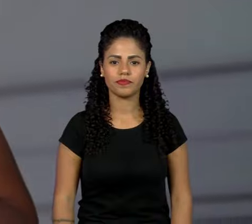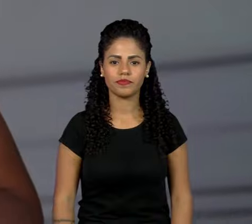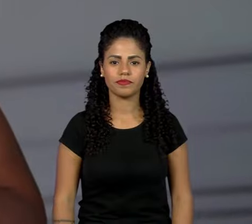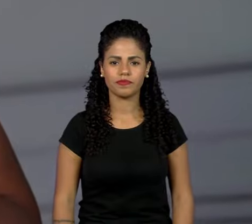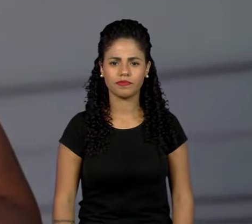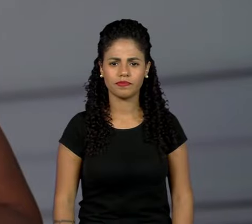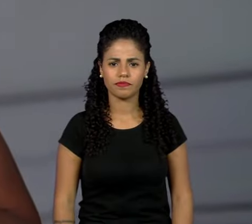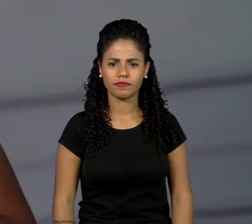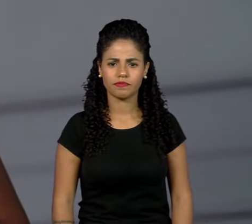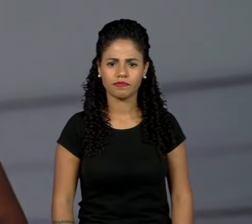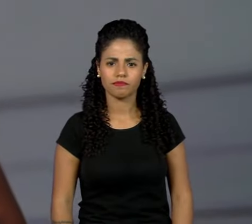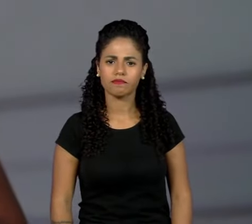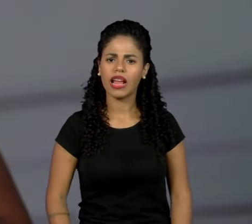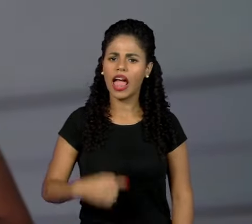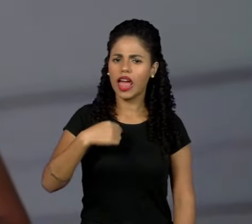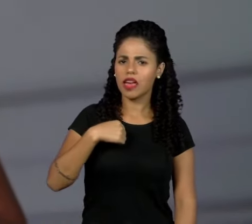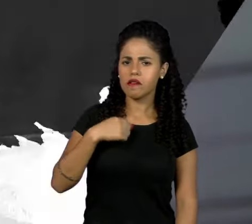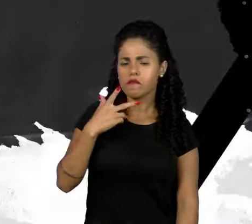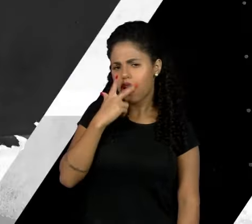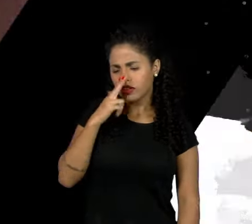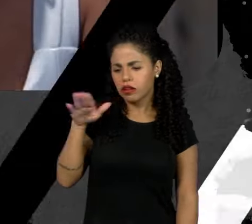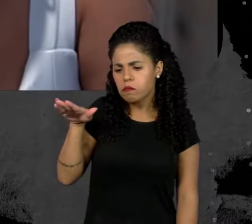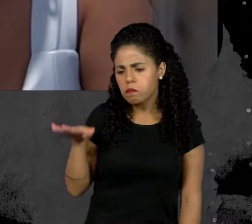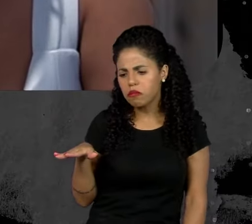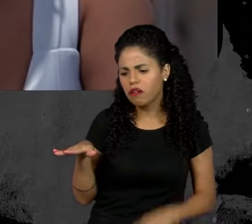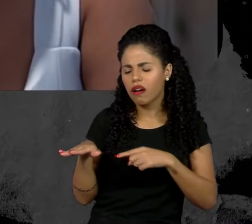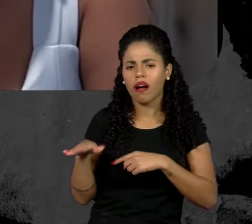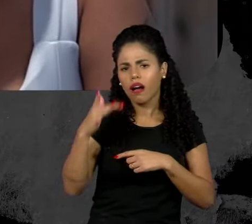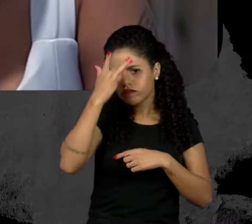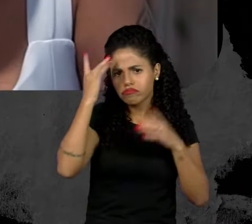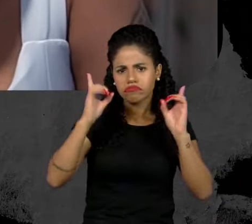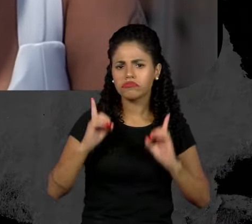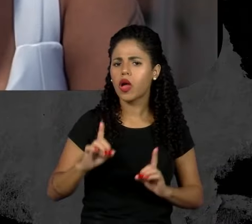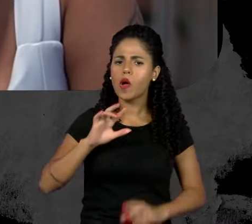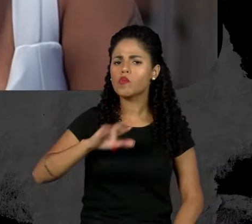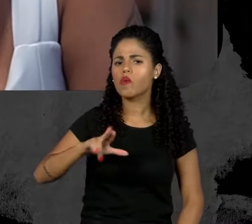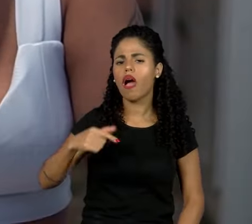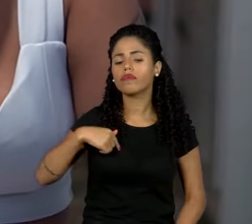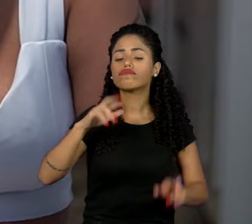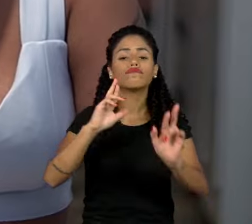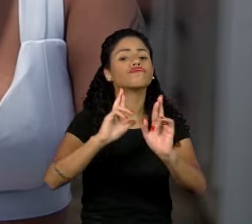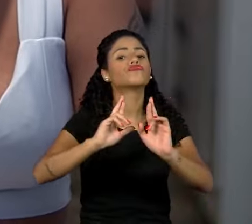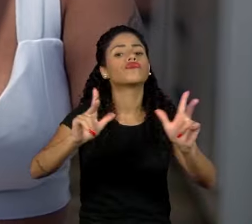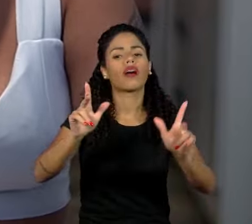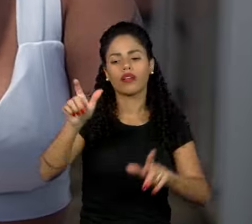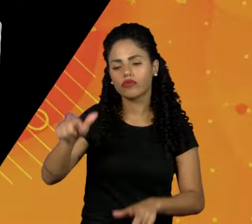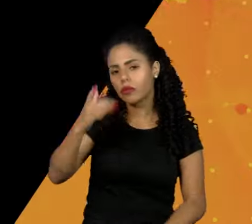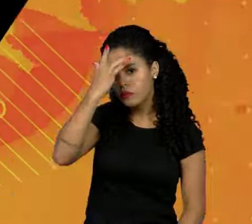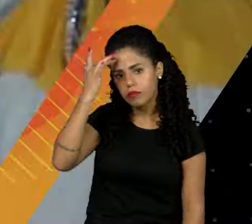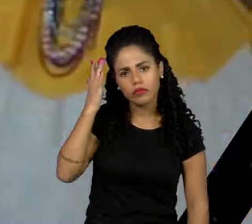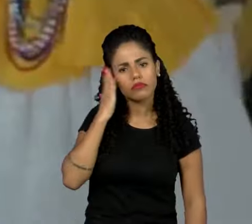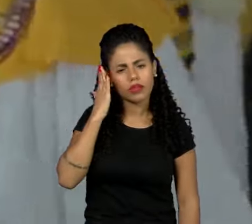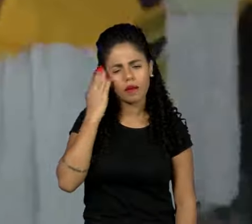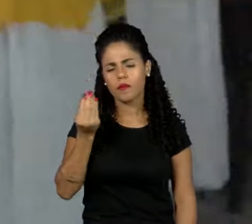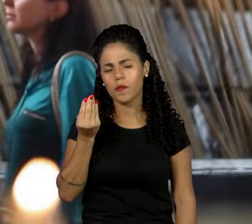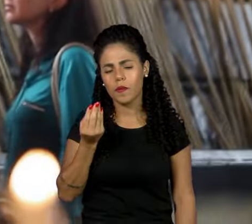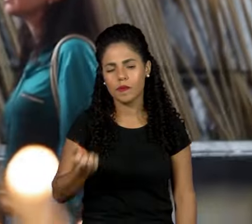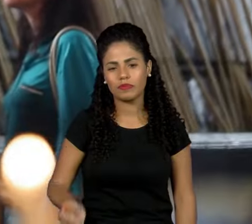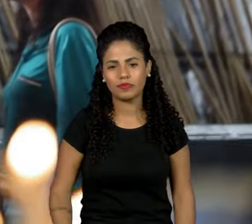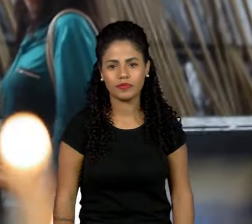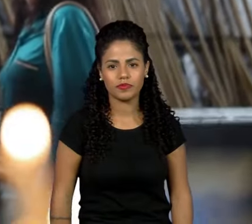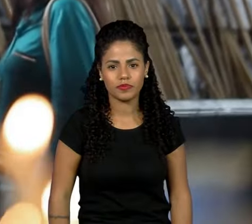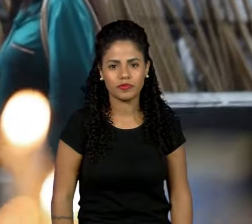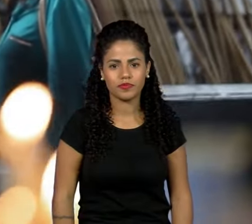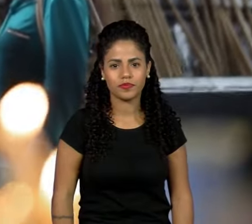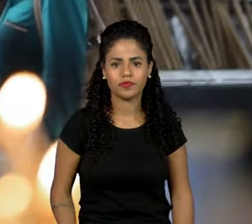Eu considero o nanismo não como uma deficiência, como uma diferença. Eu acho que a pessoa tem que considerar assim.